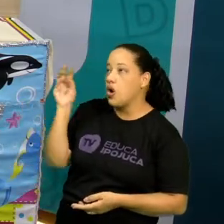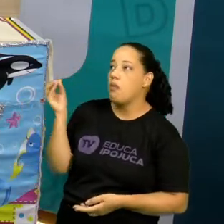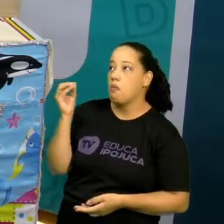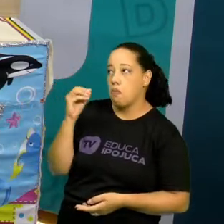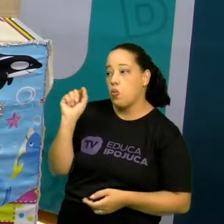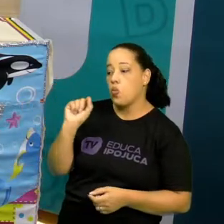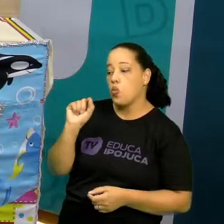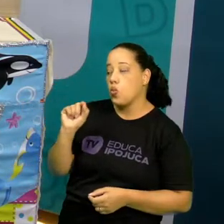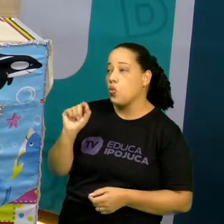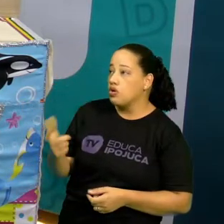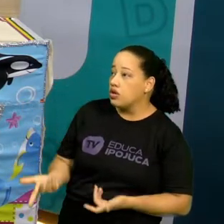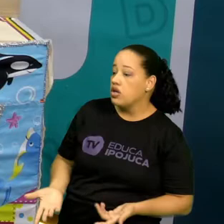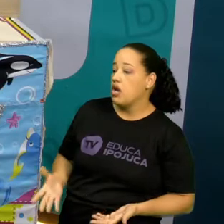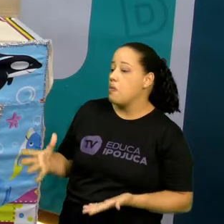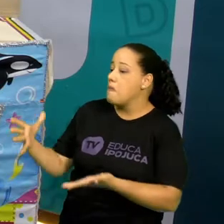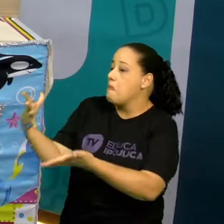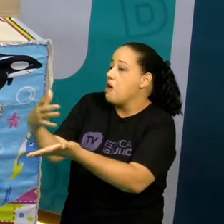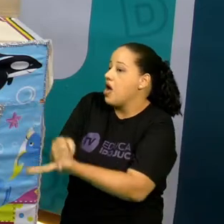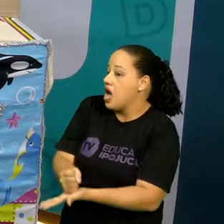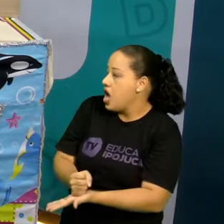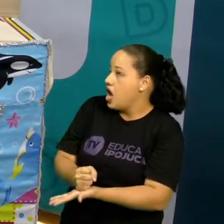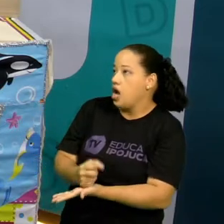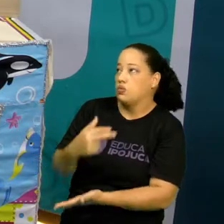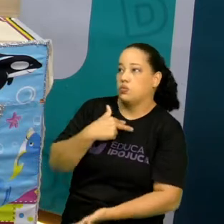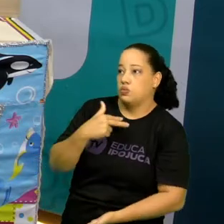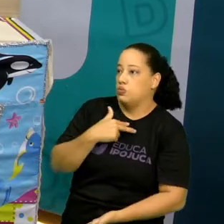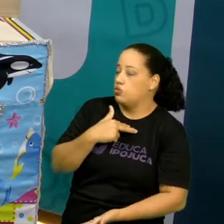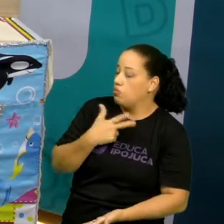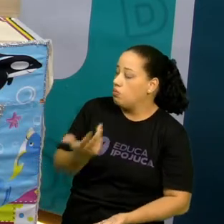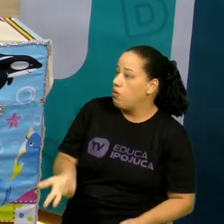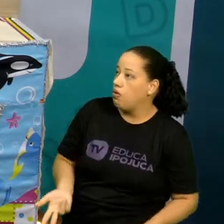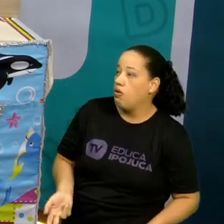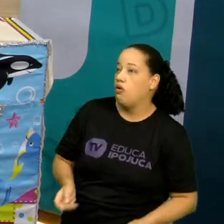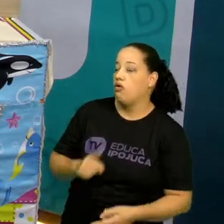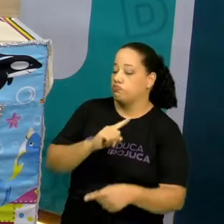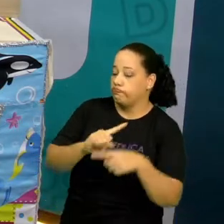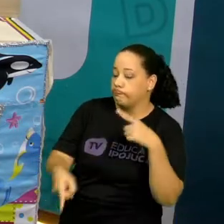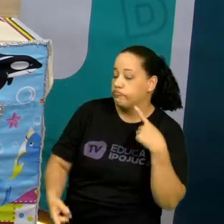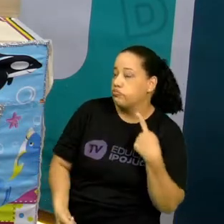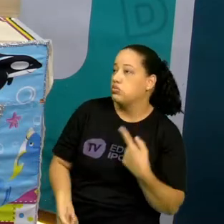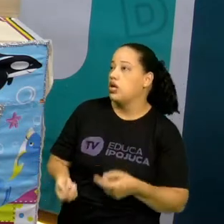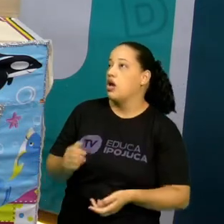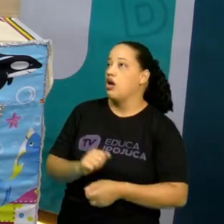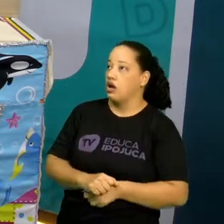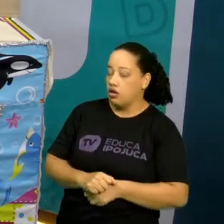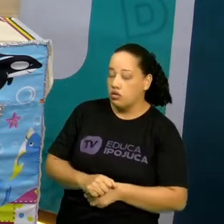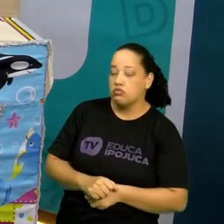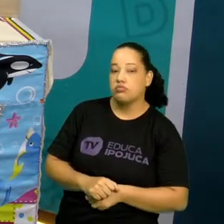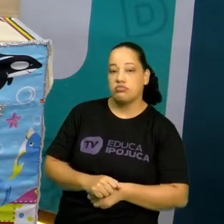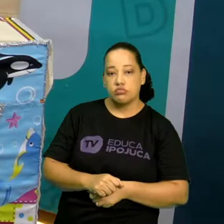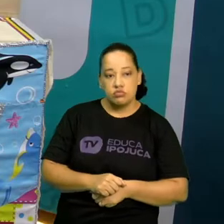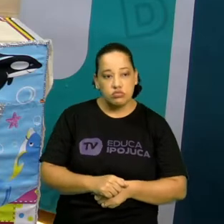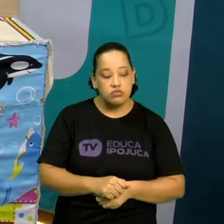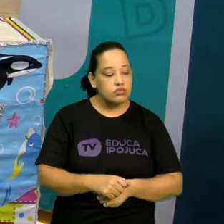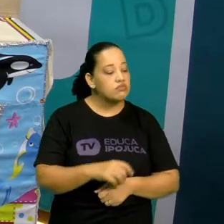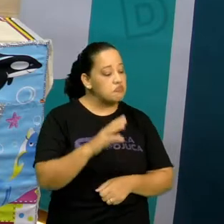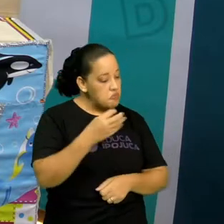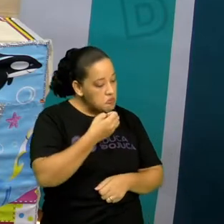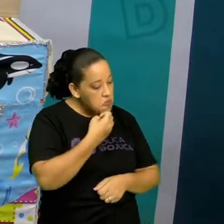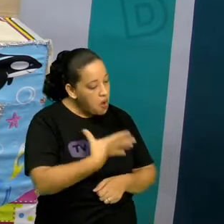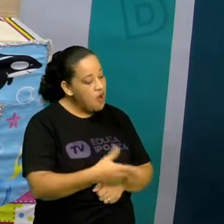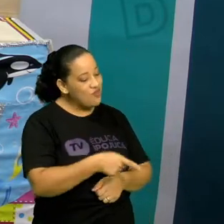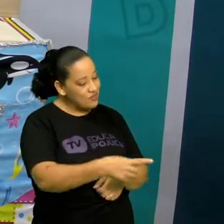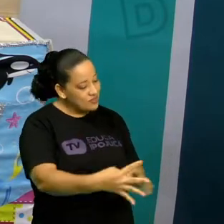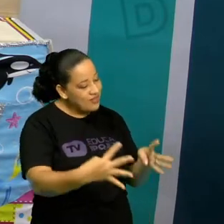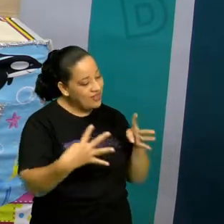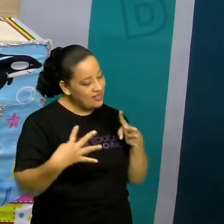pedir mesmo não pode pegar o filho dos outros muito também leiturinha tô vendo que você prestou